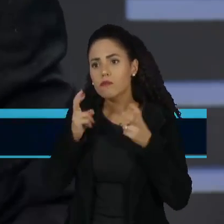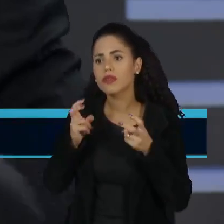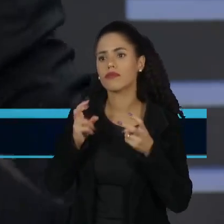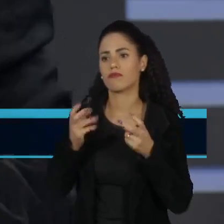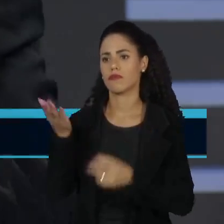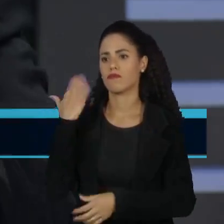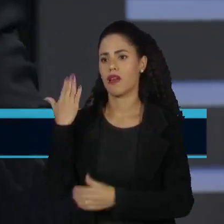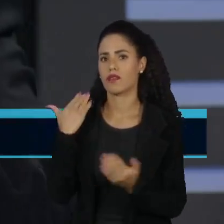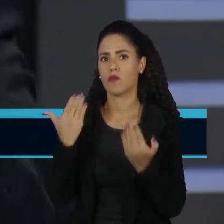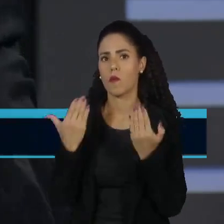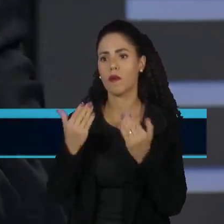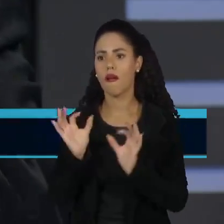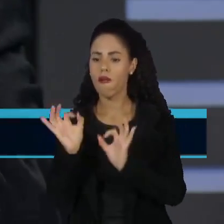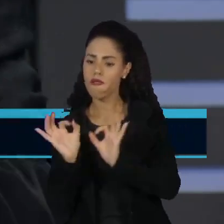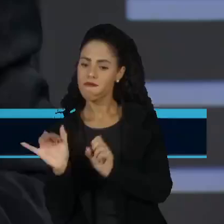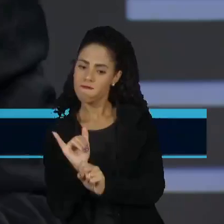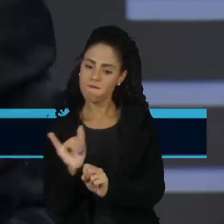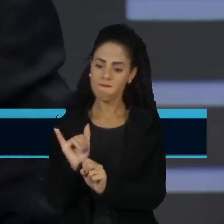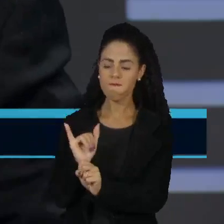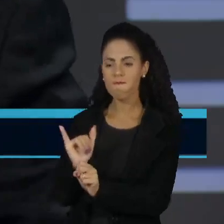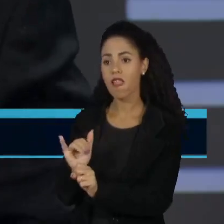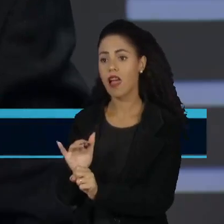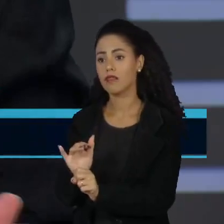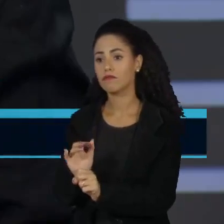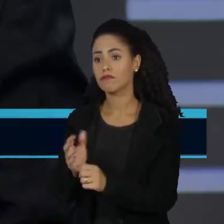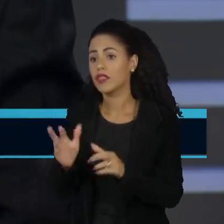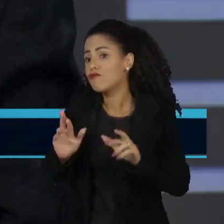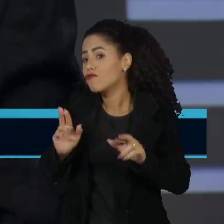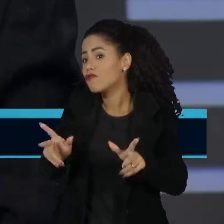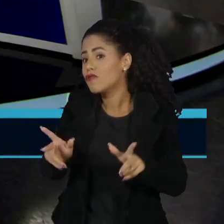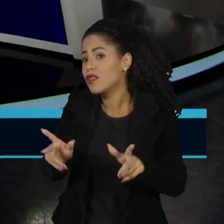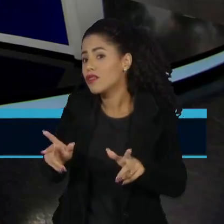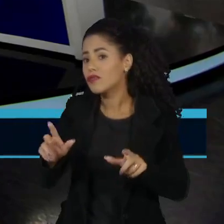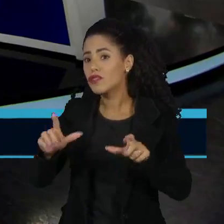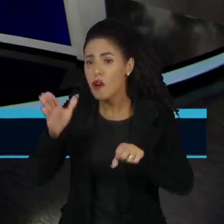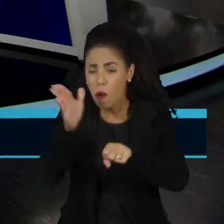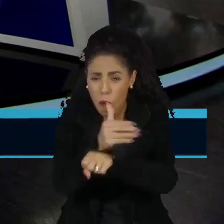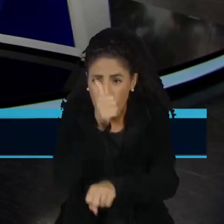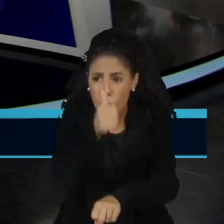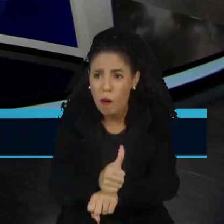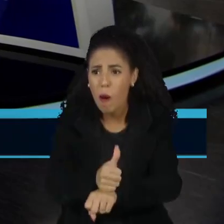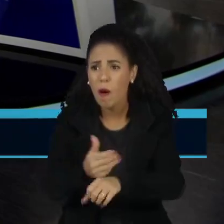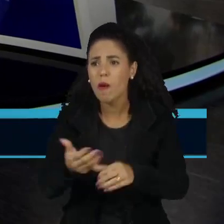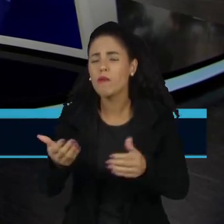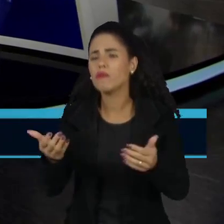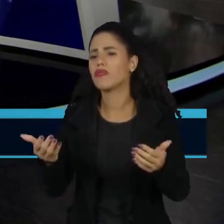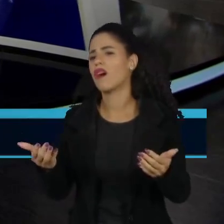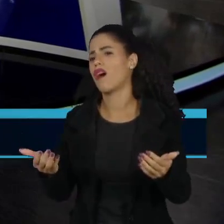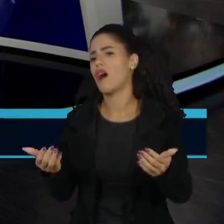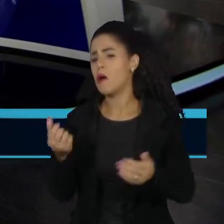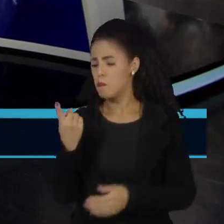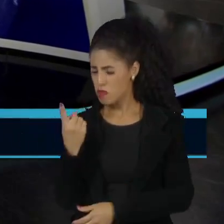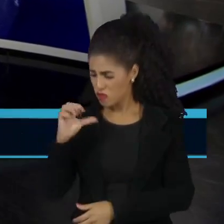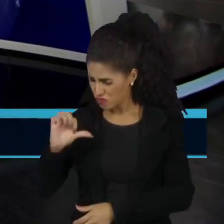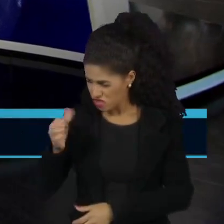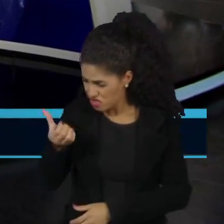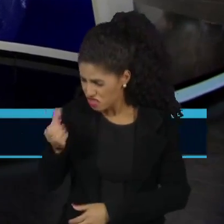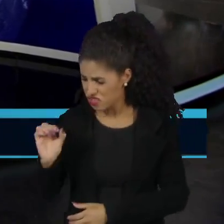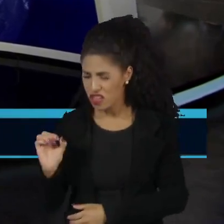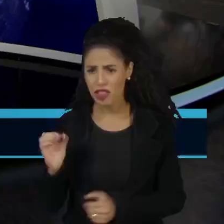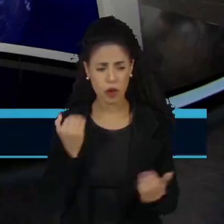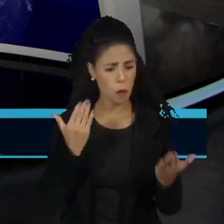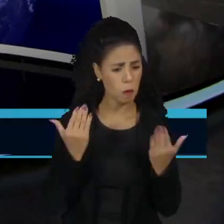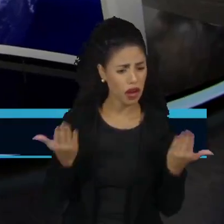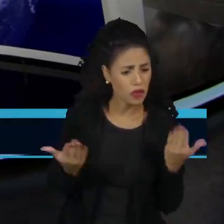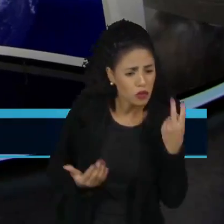fizeram, por dentro, assim, fingindo que não está. Outra coisa é você dar um golpe de Estado, né? A gente não está nos anos 60. A CIA não